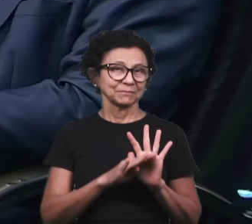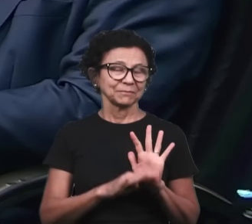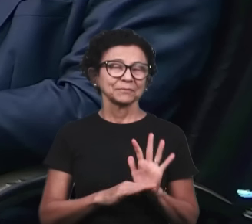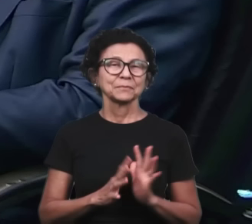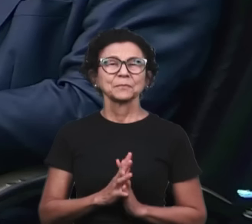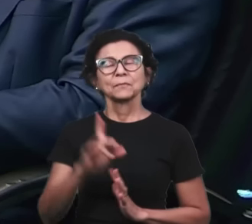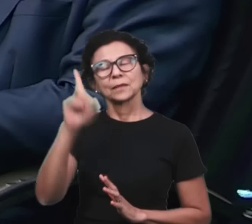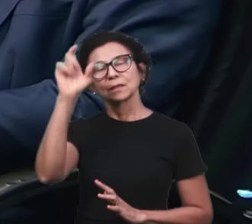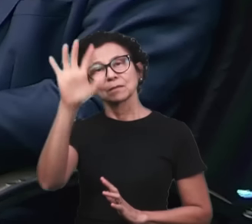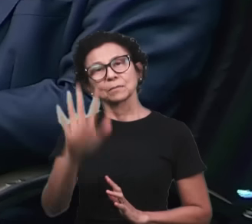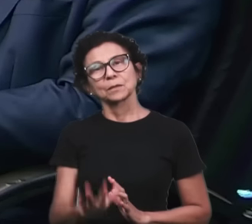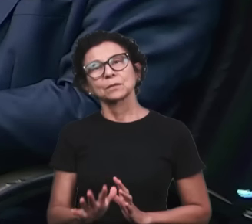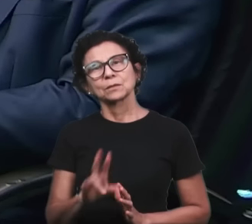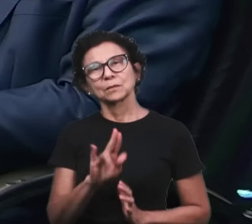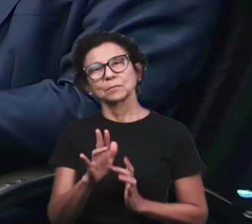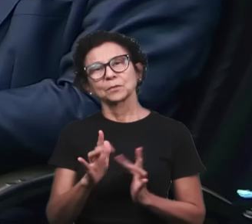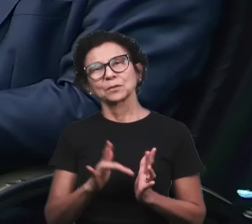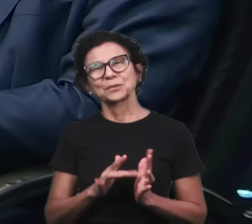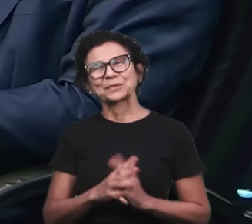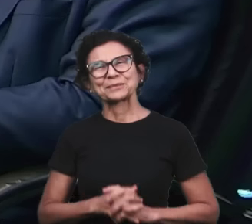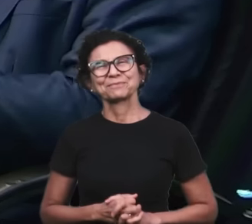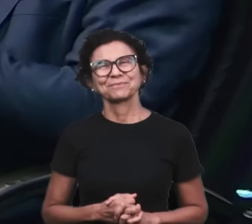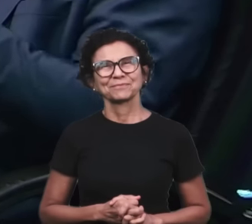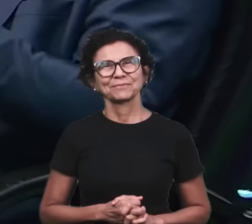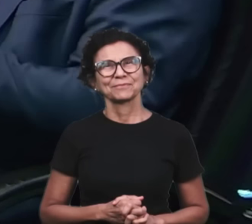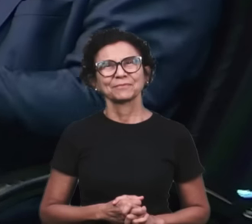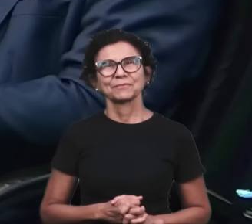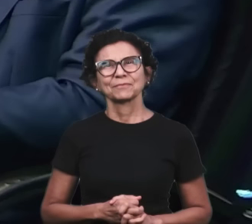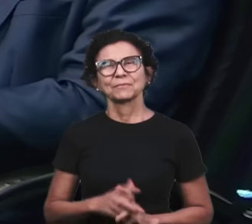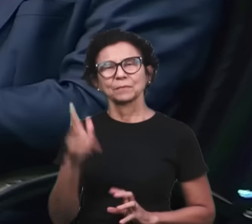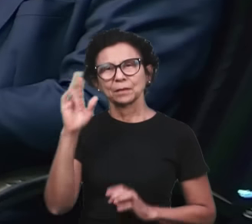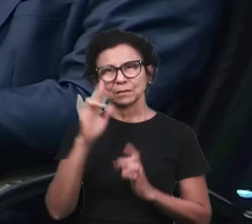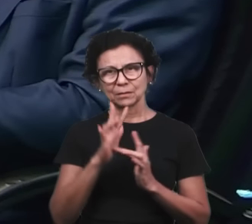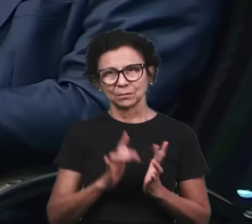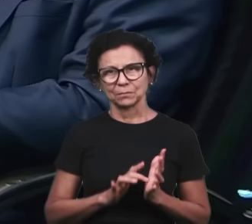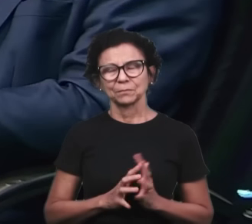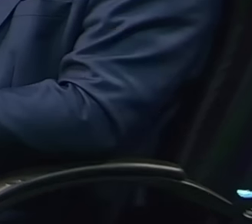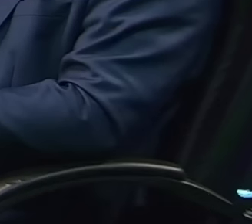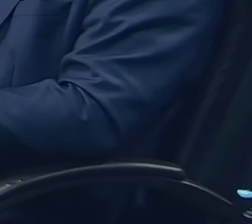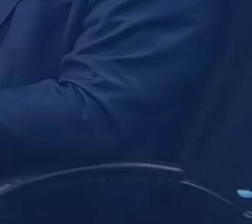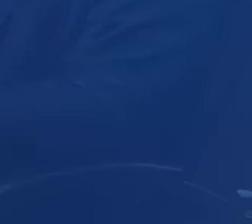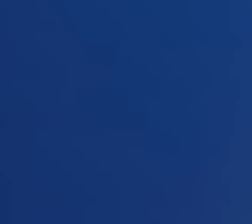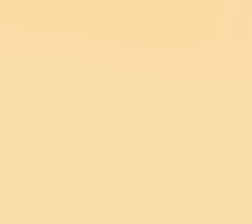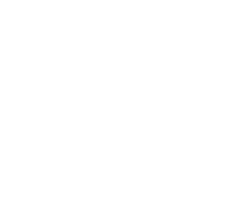e que Deus nos abençoe em nome de Jesus. Paz A do paz do Senhor. Senhor para todos. Amém.